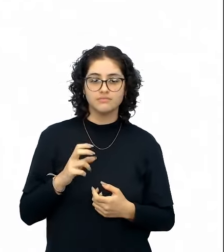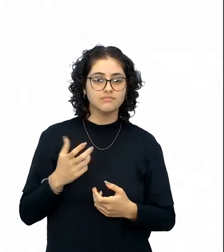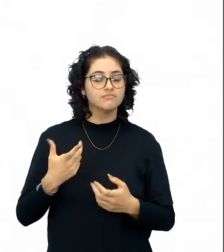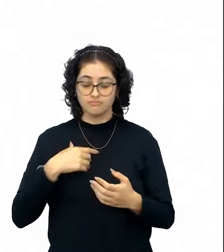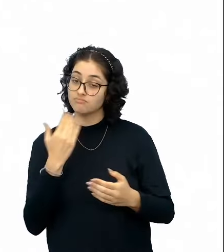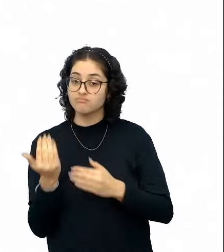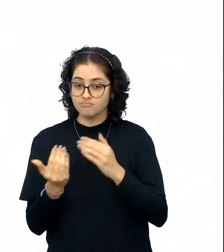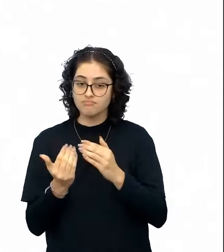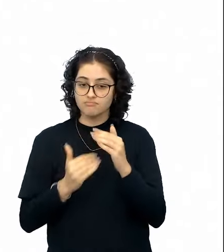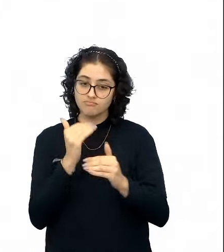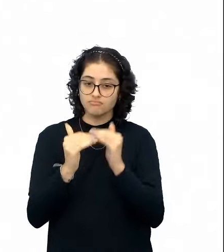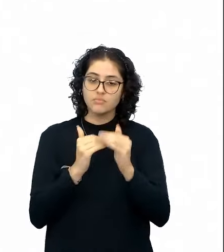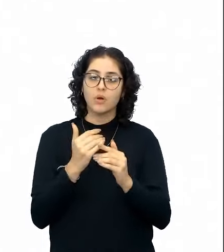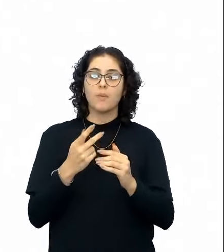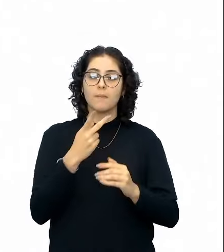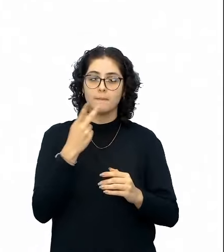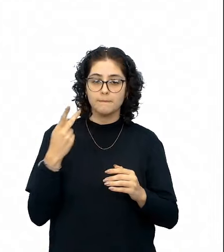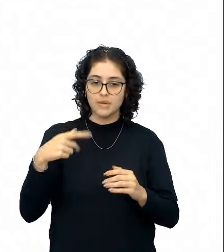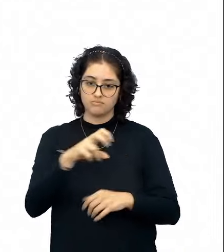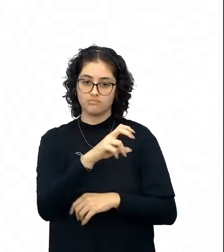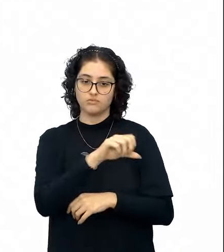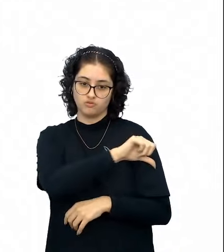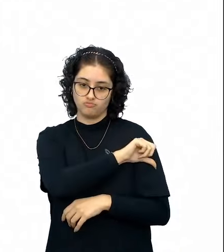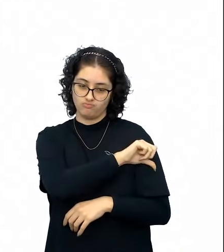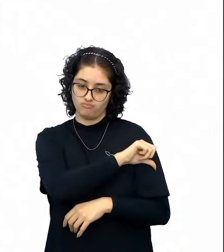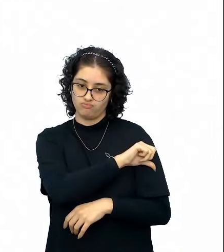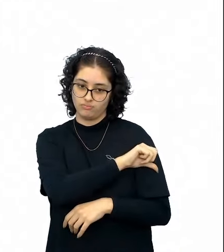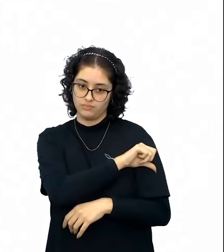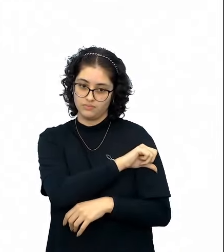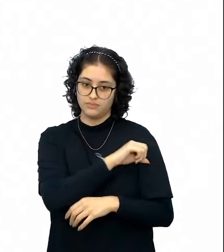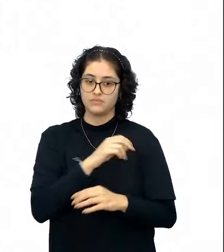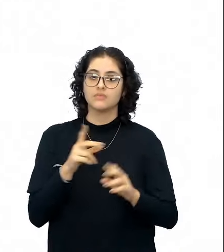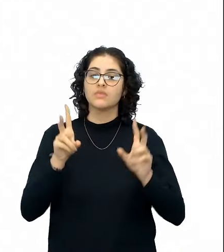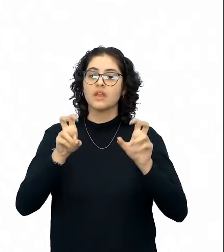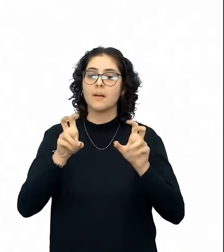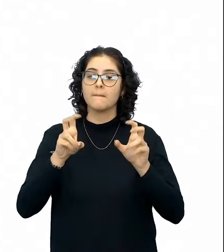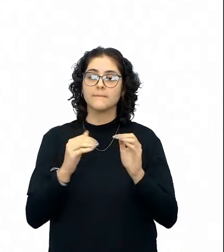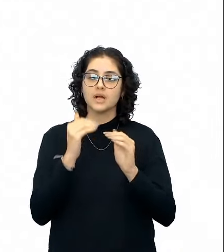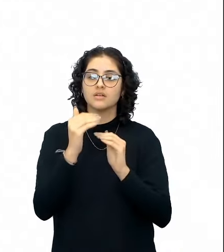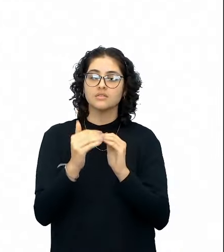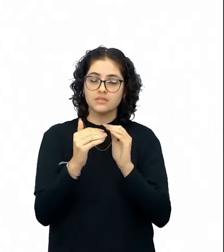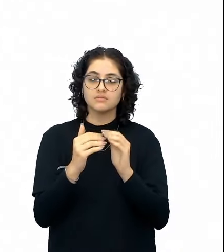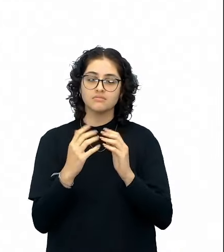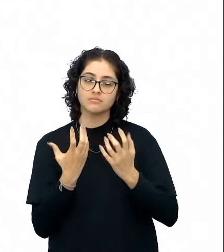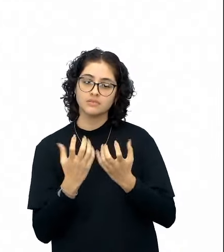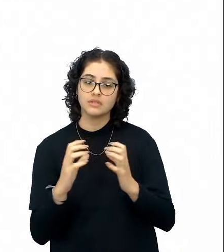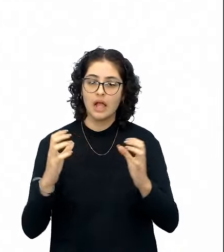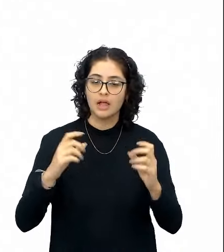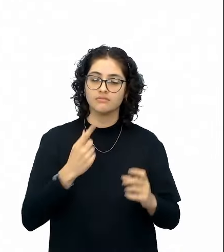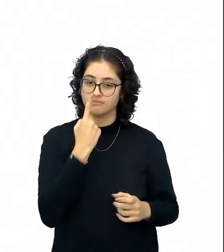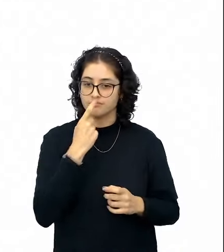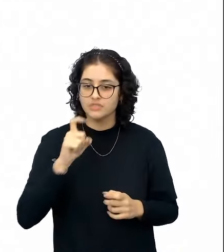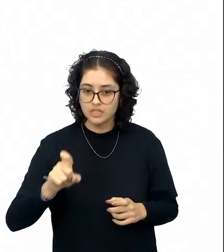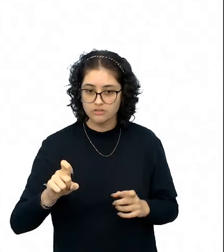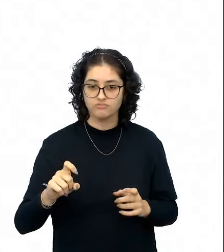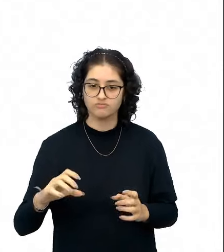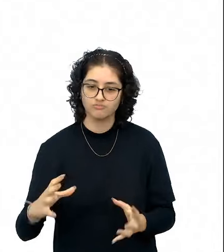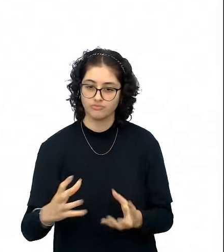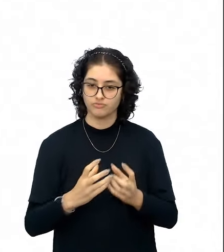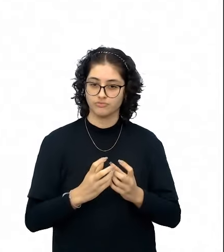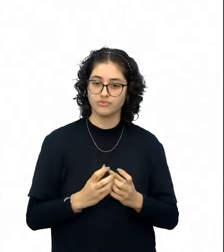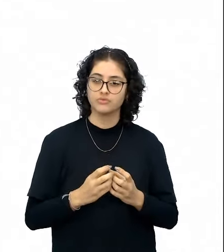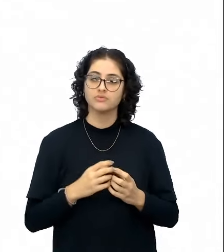envolvimento. Público-alvo, estudantes do 9º ano. Tema gerador, reciclagem de lixo, gera renda e ajuda a preservar o meio ambiente. Objetivo